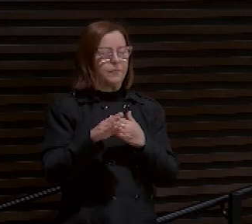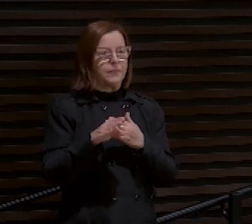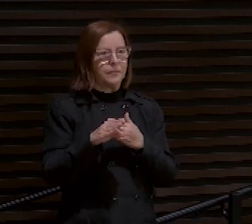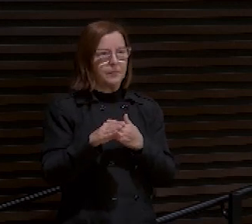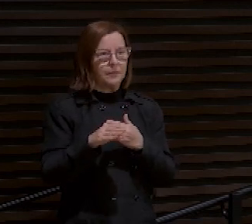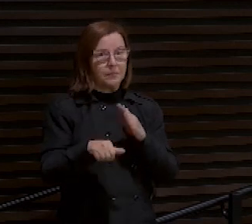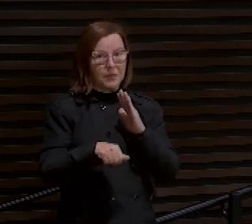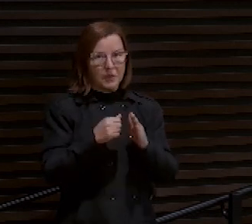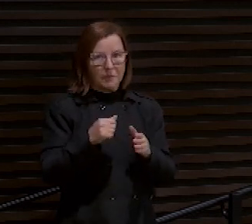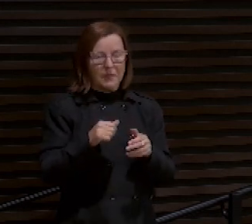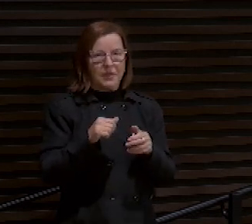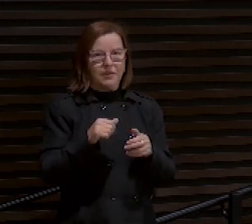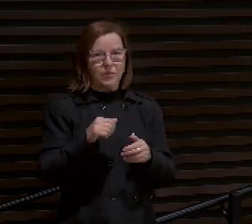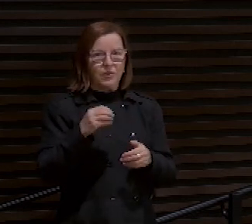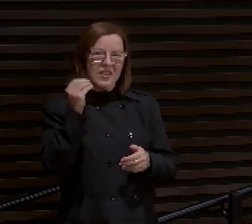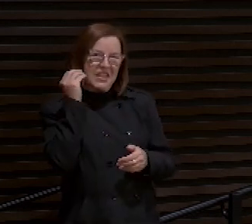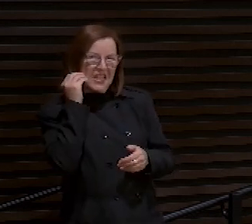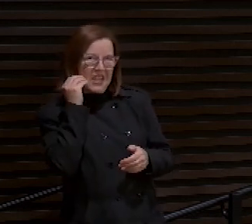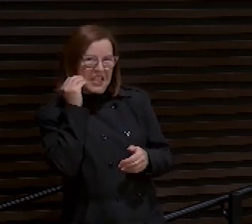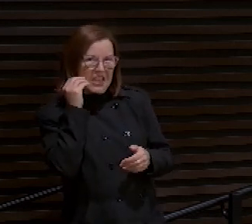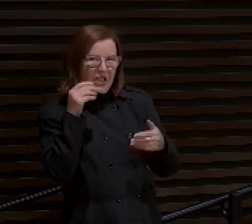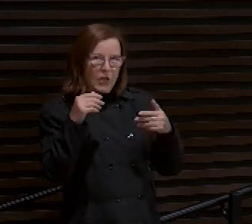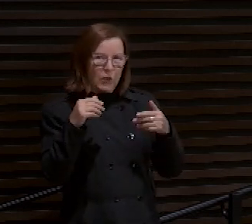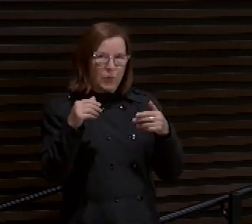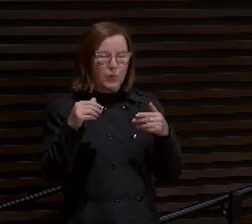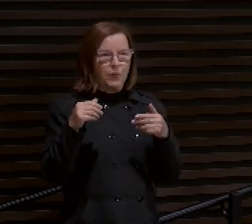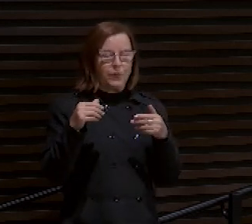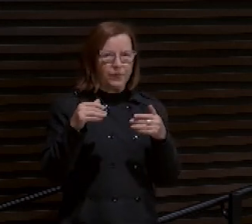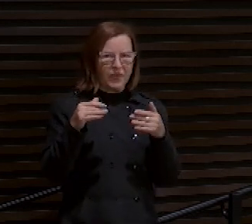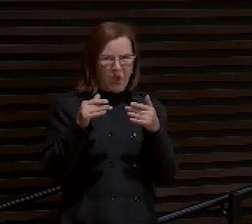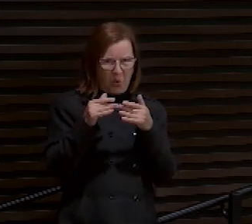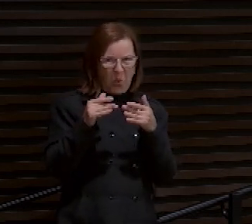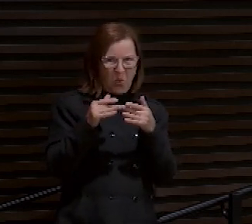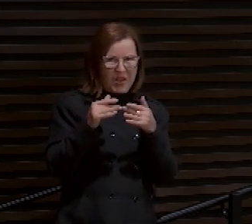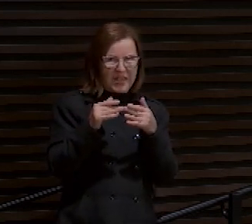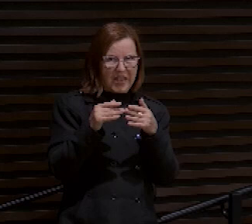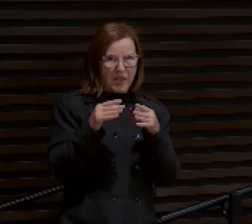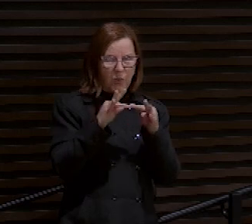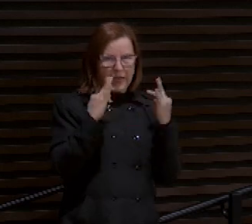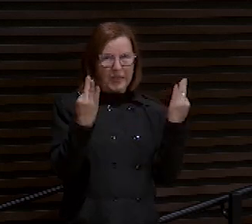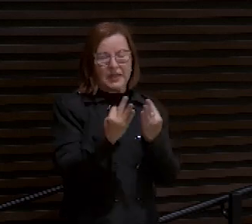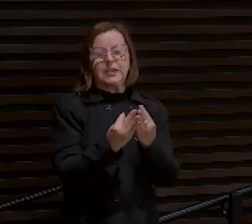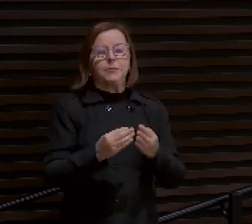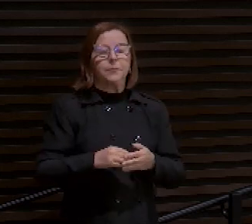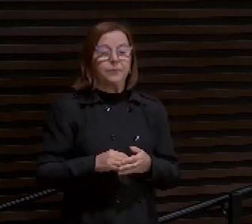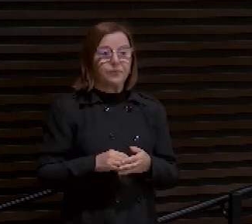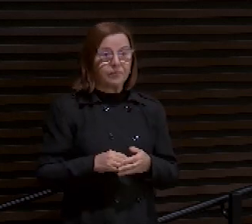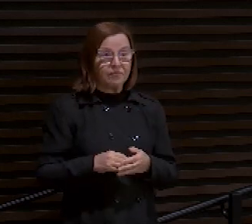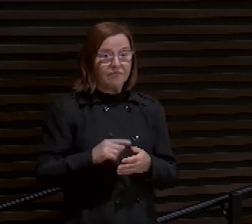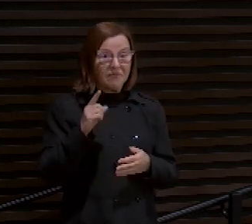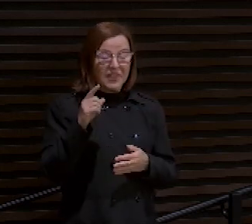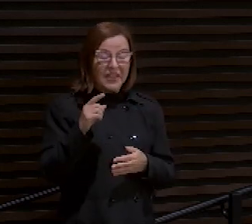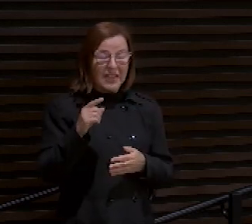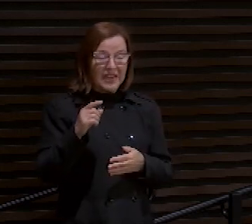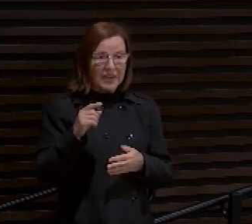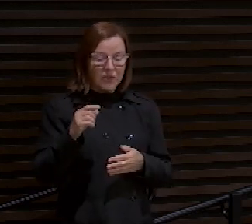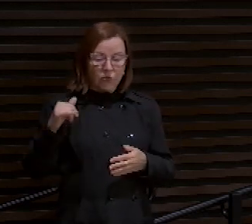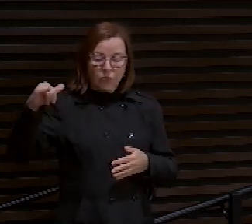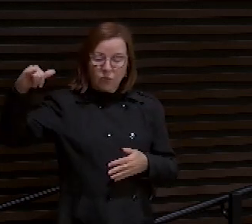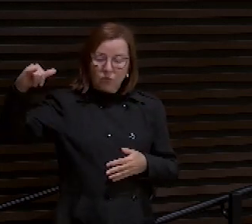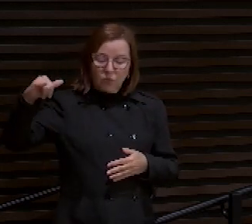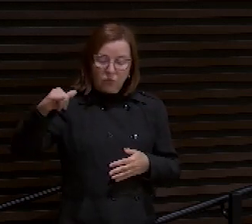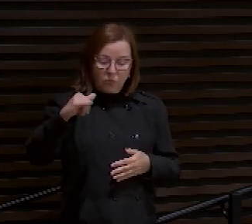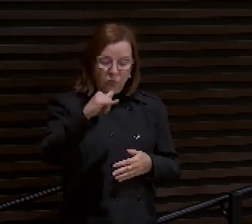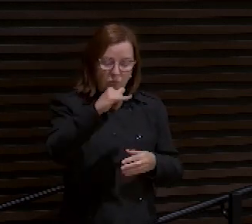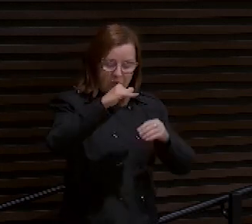tribo. Como o Nate Saint era piloto de avião, ele passava por cima, jogava alguns presentes, jogava